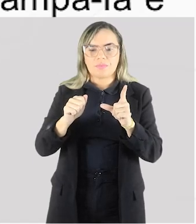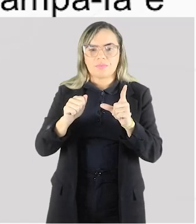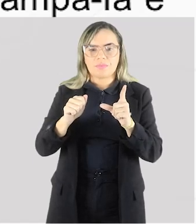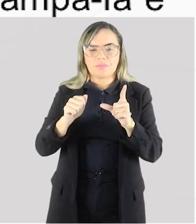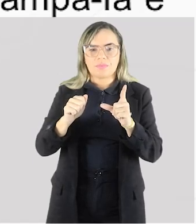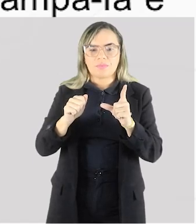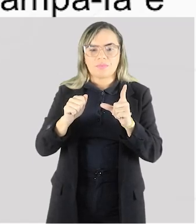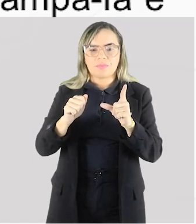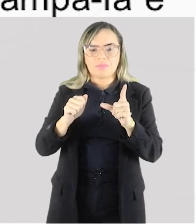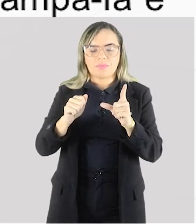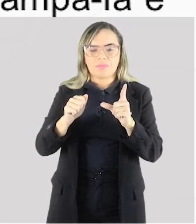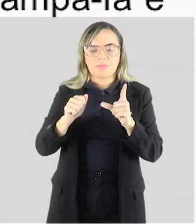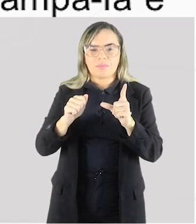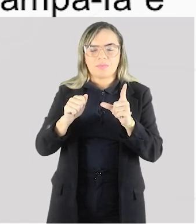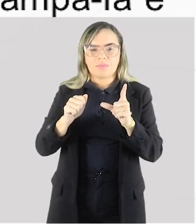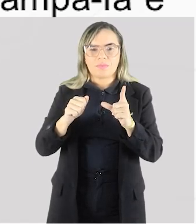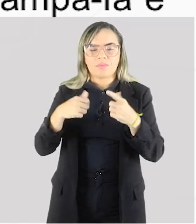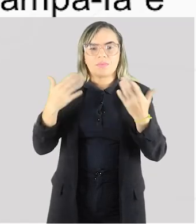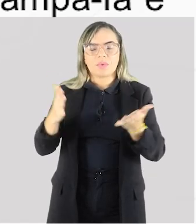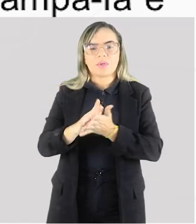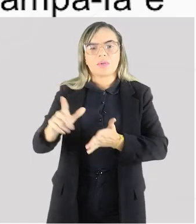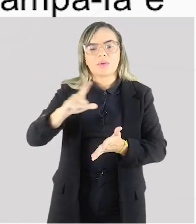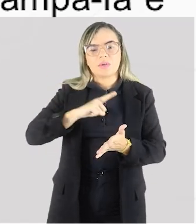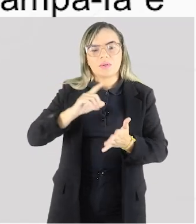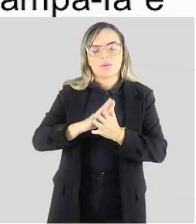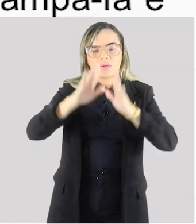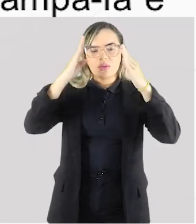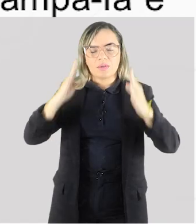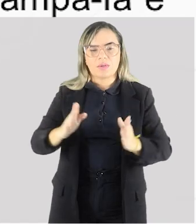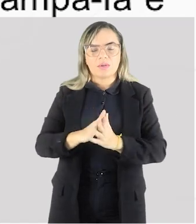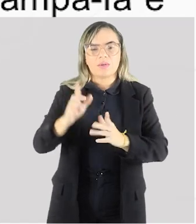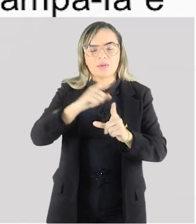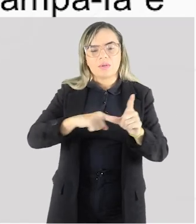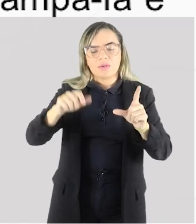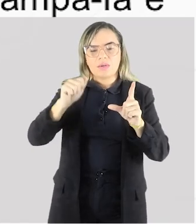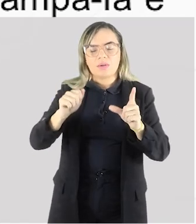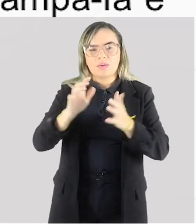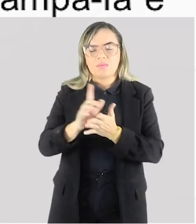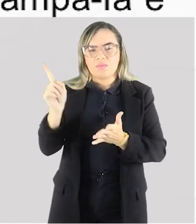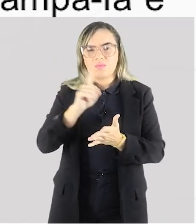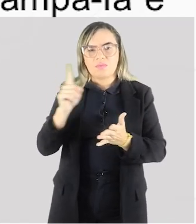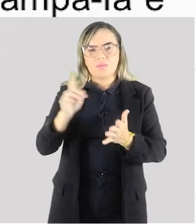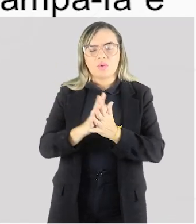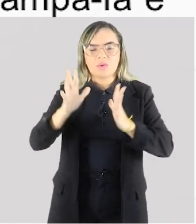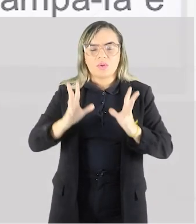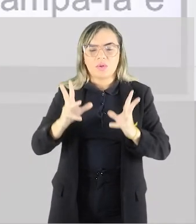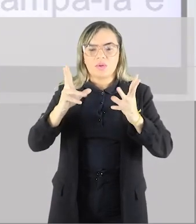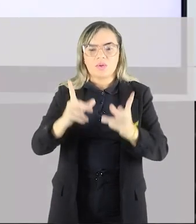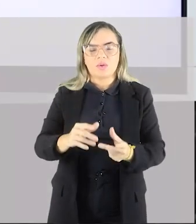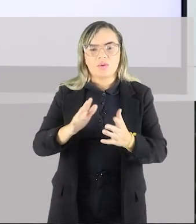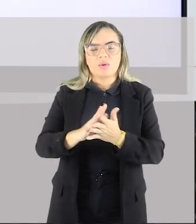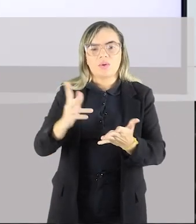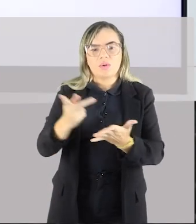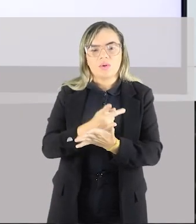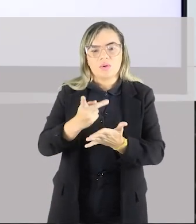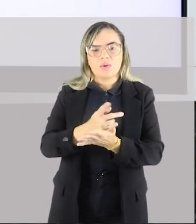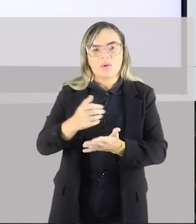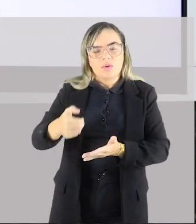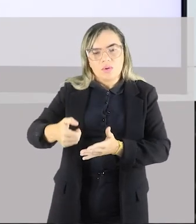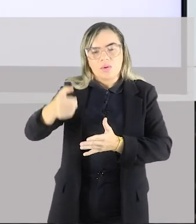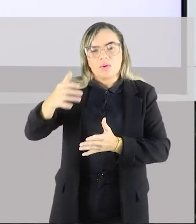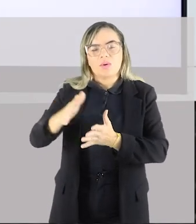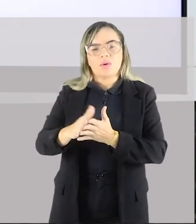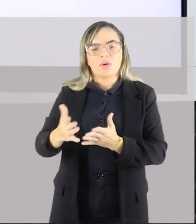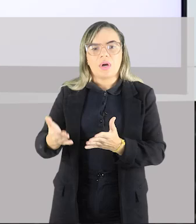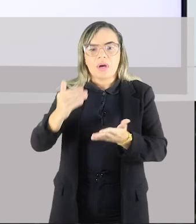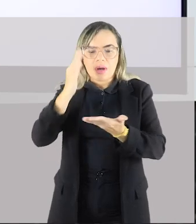e umidade. Então a gente tem que analisar que essa letra A, gente, ela não tá ali, né, num todo errada. Você abriu o vinho,